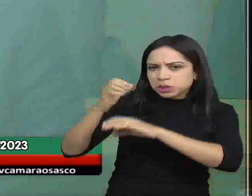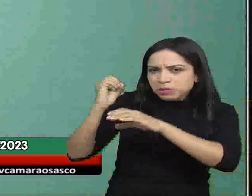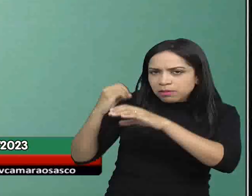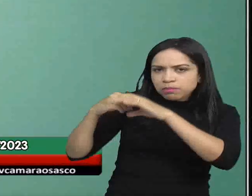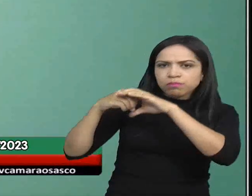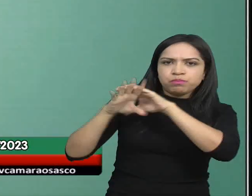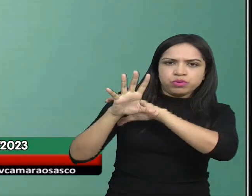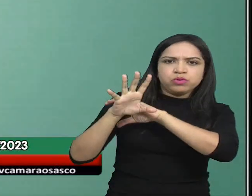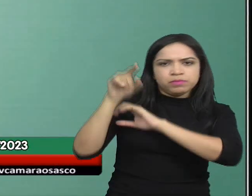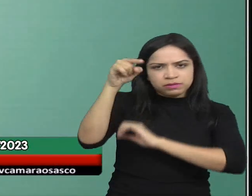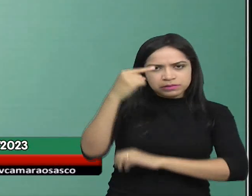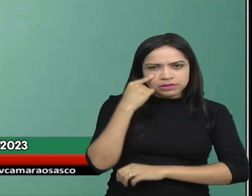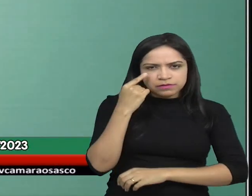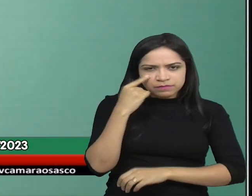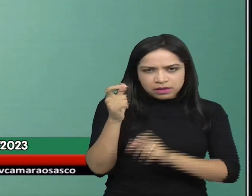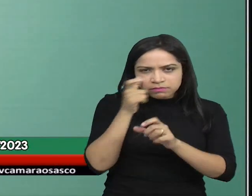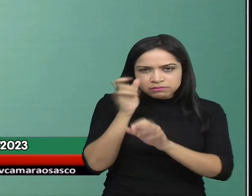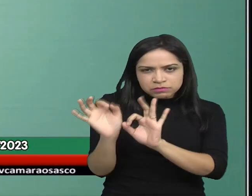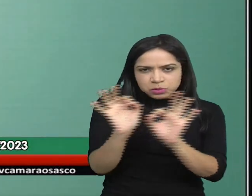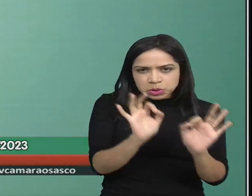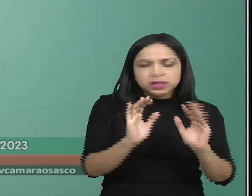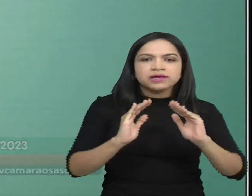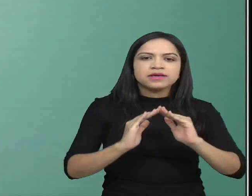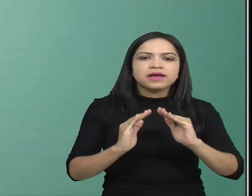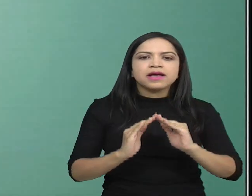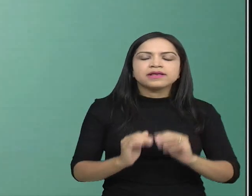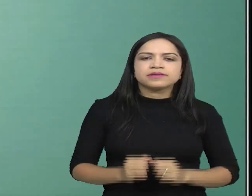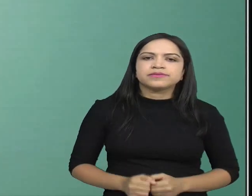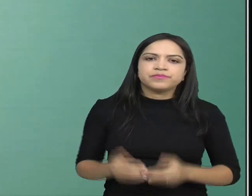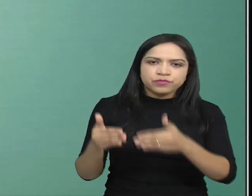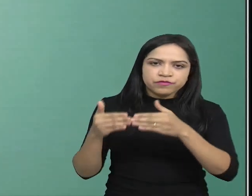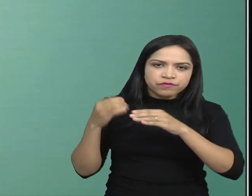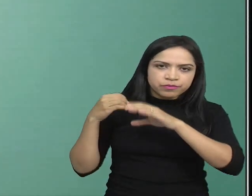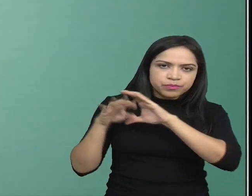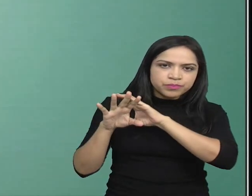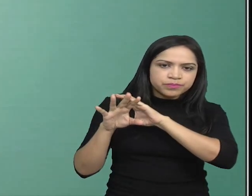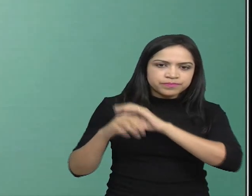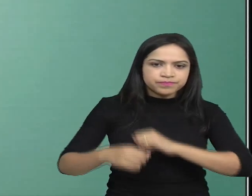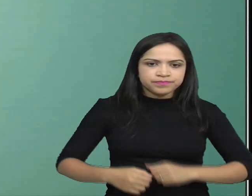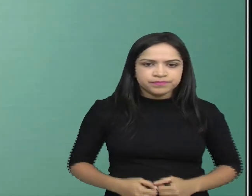ilustrar um pouquinho de como é feito. Põe para rodar, por gentileza.